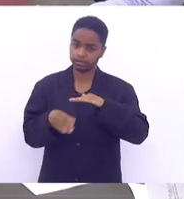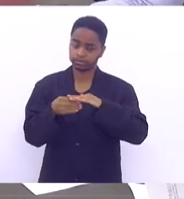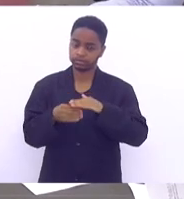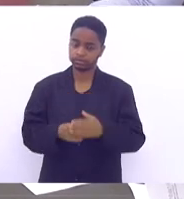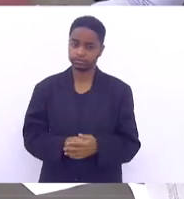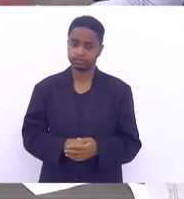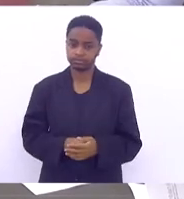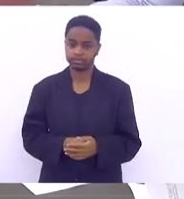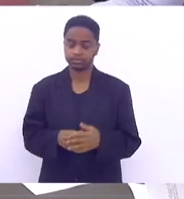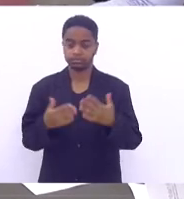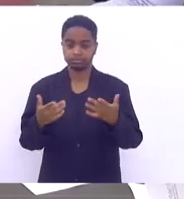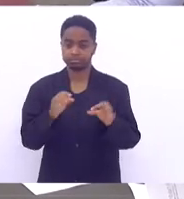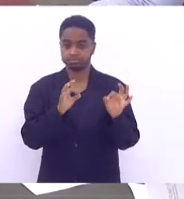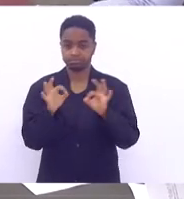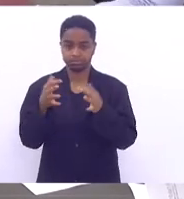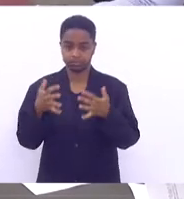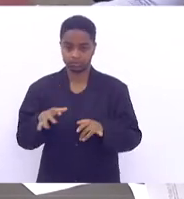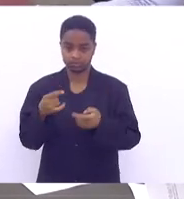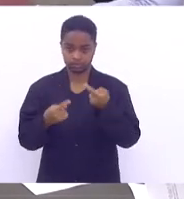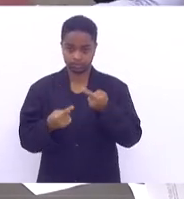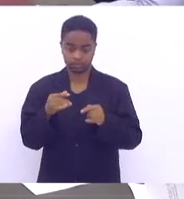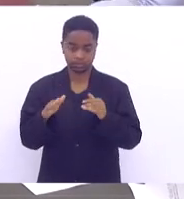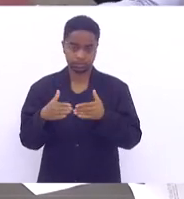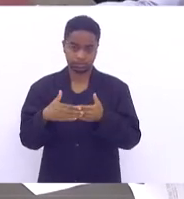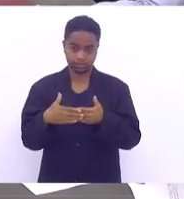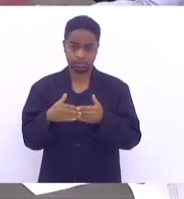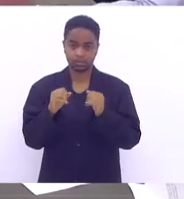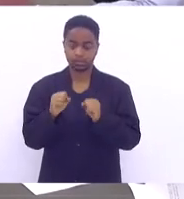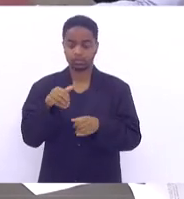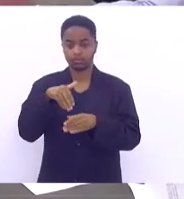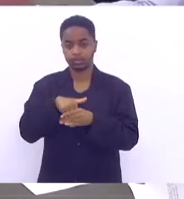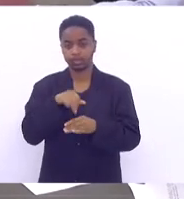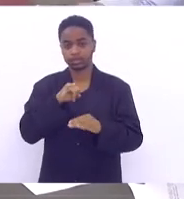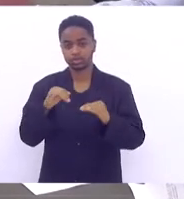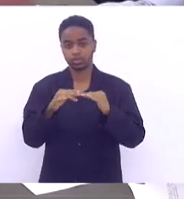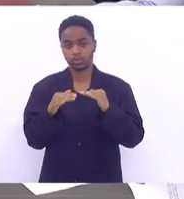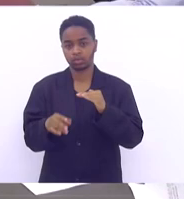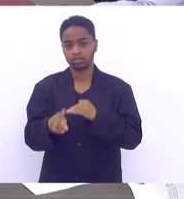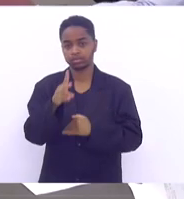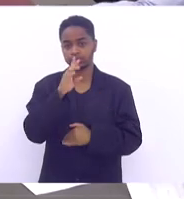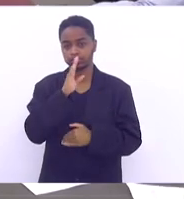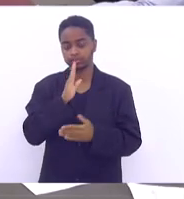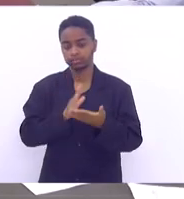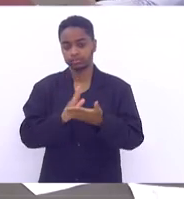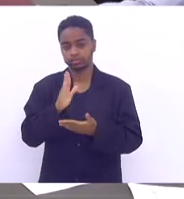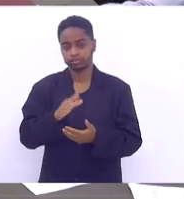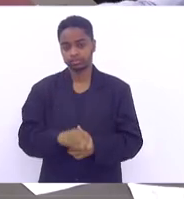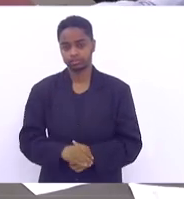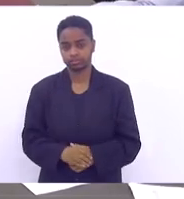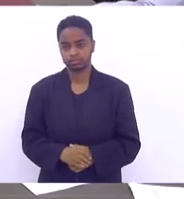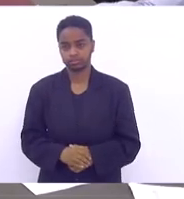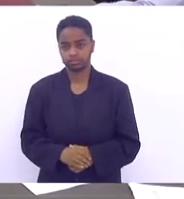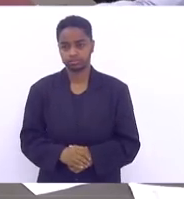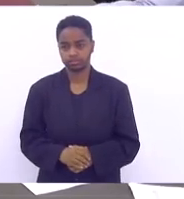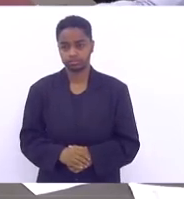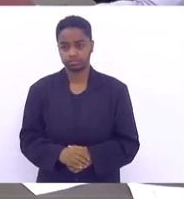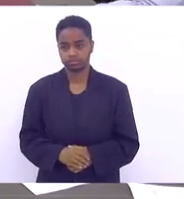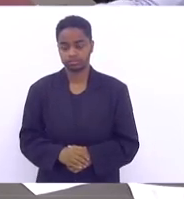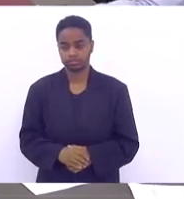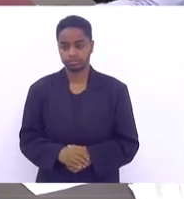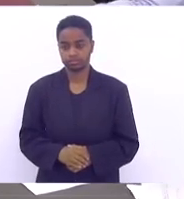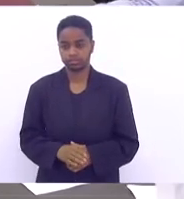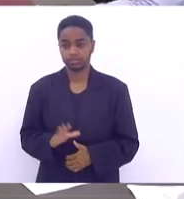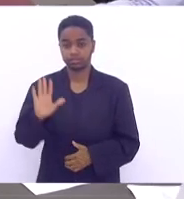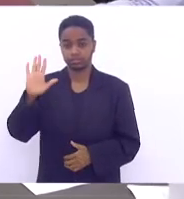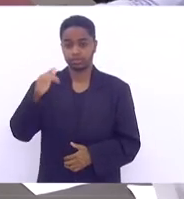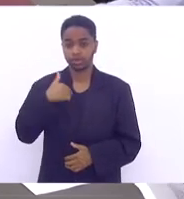Então, não havendo quem queira discutir, encerrada a discussão, em votação, senhores que aprovam, permaneçam como estão, aprovado. Presidente, deputada Verônica. Eu vou